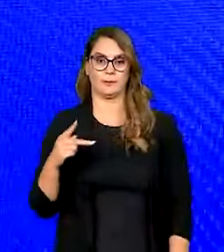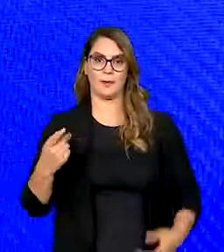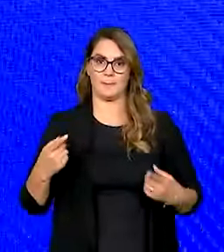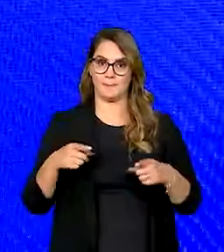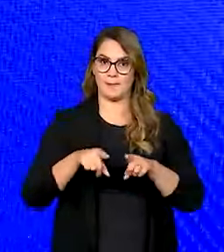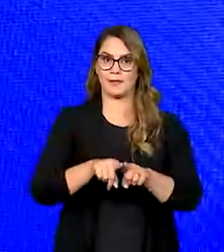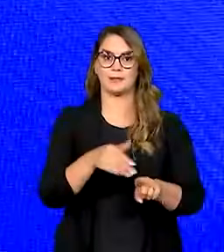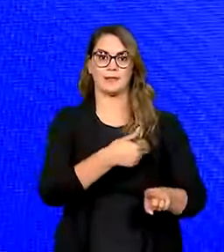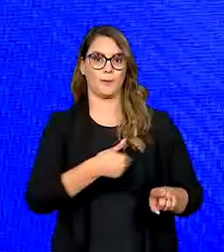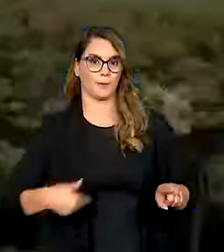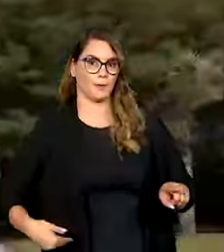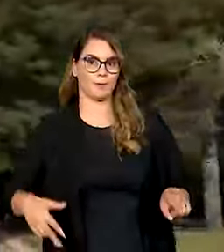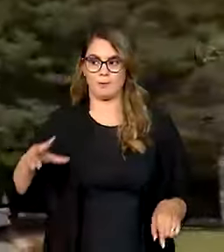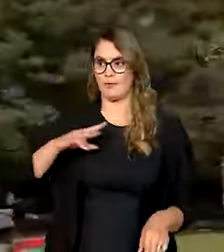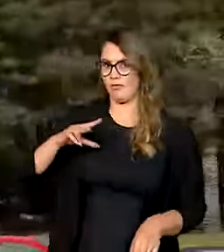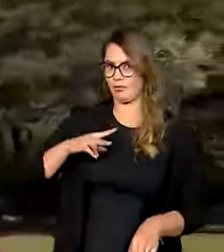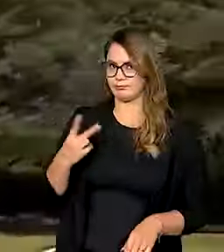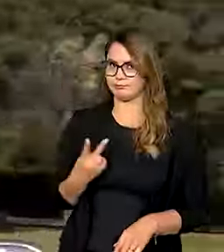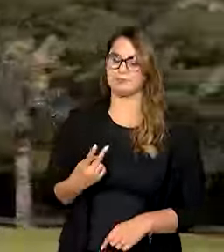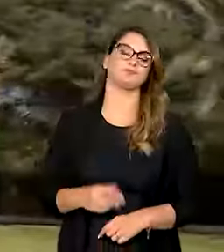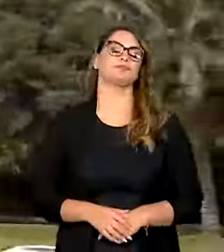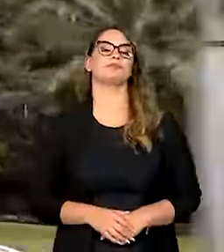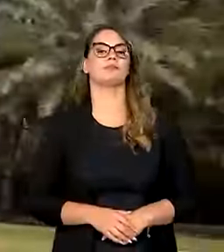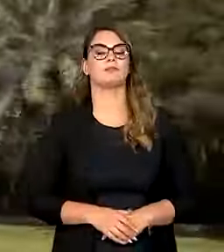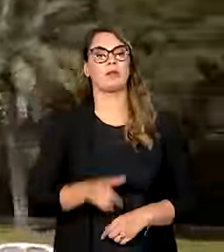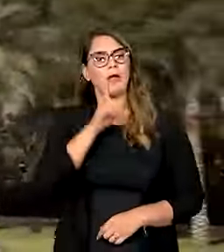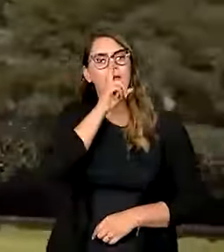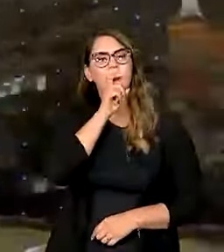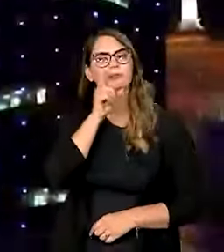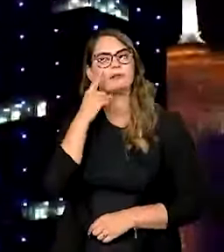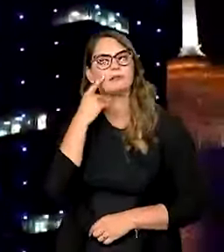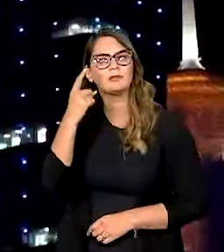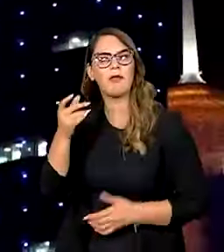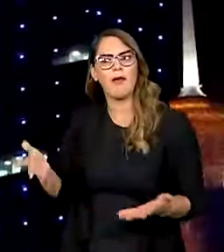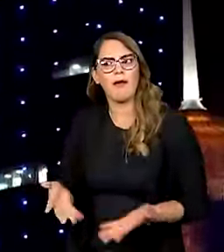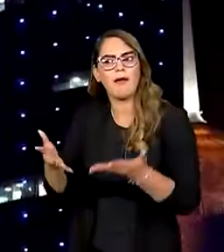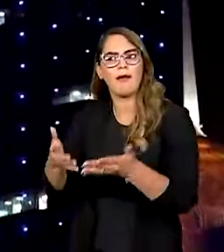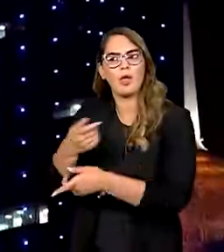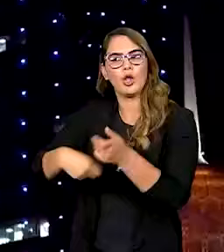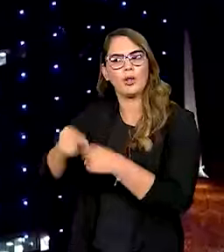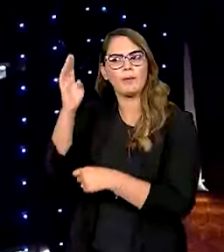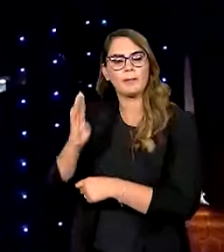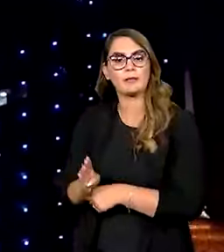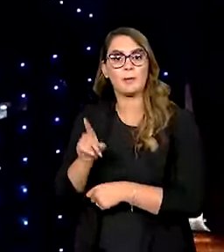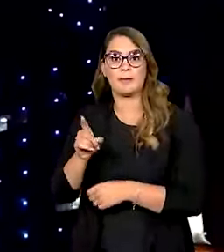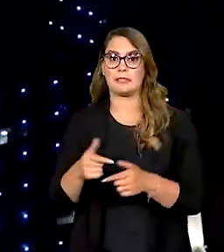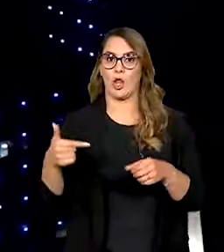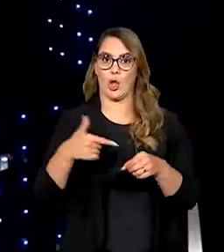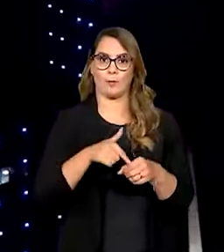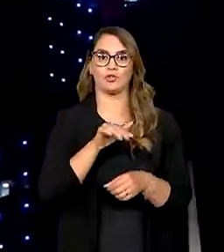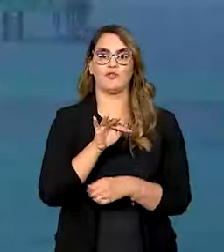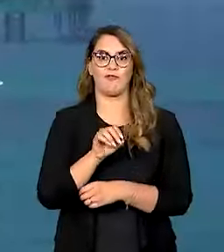parceria público-privado. O Catar tem um interesse em dar um gás na nossa economia, mas como grande produtor de um combustível